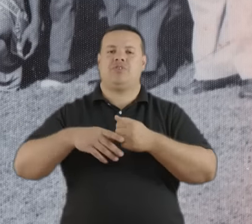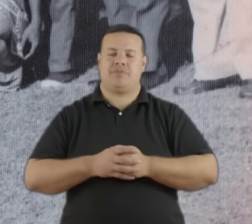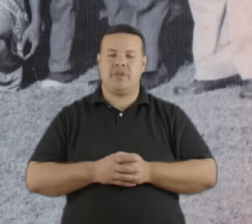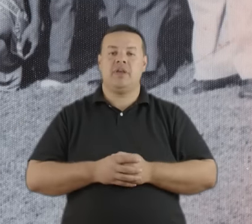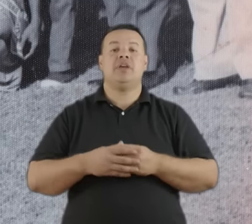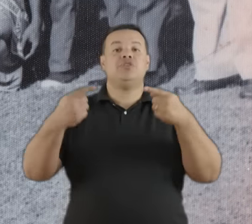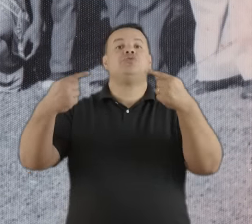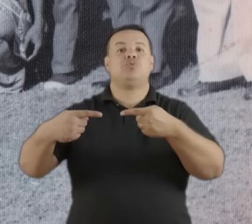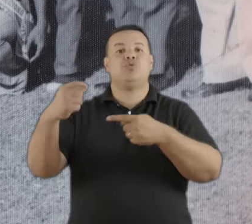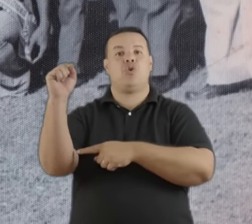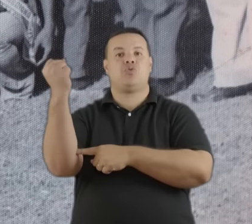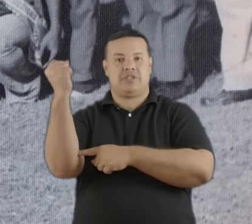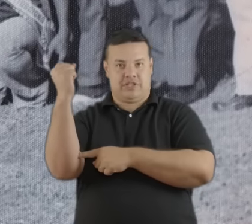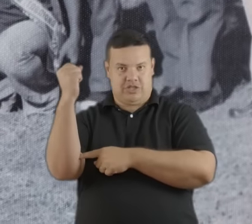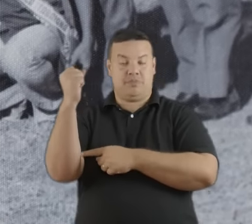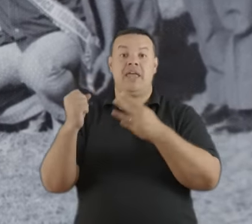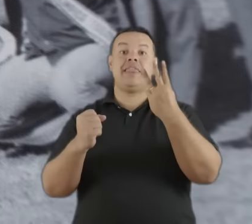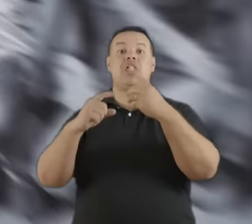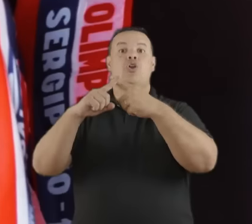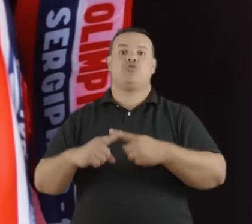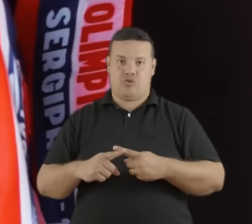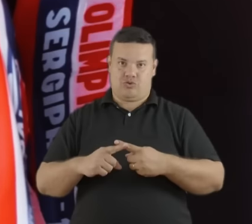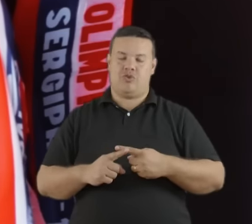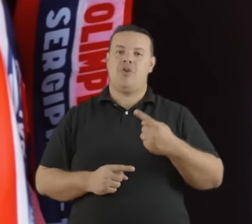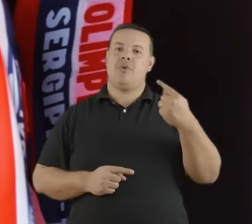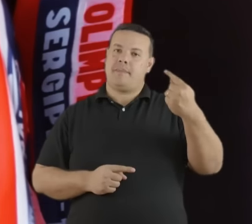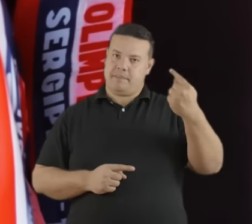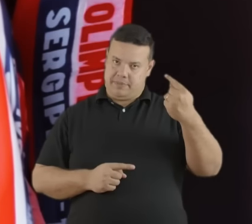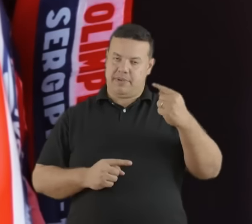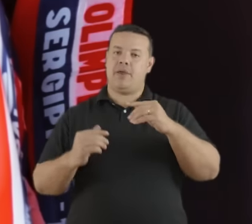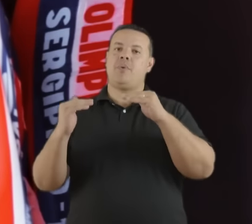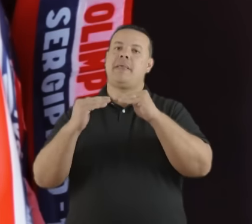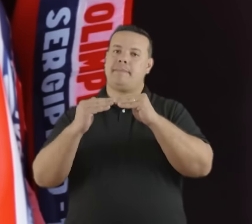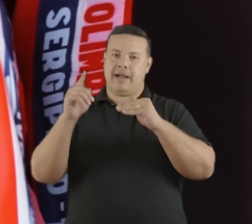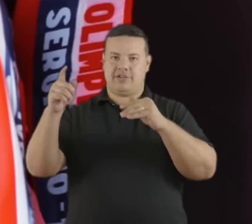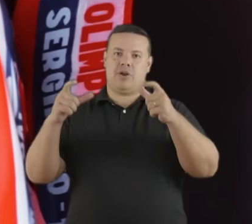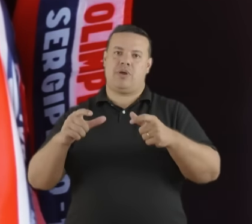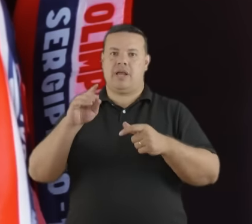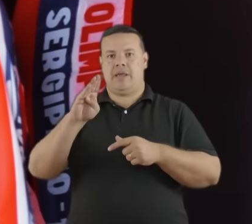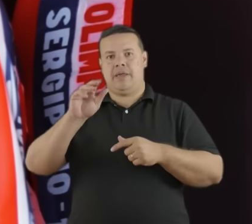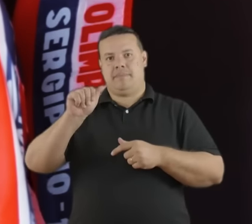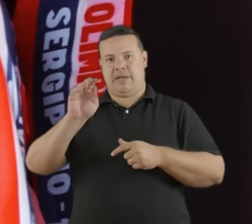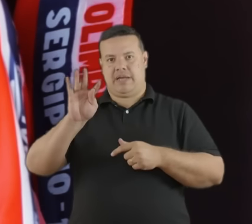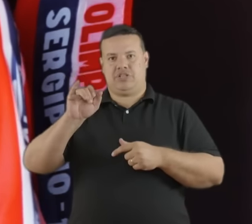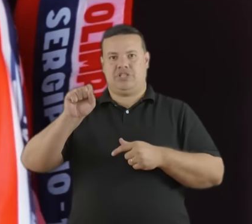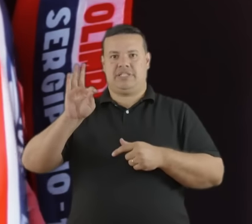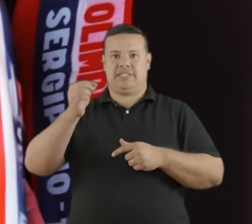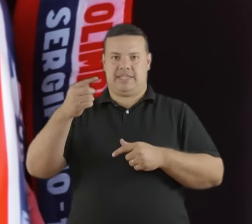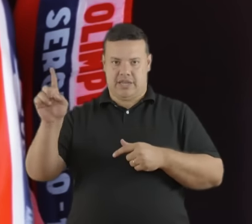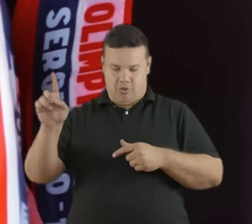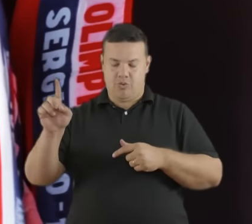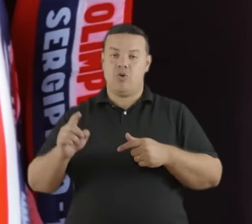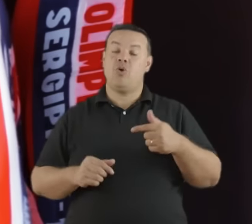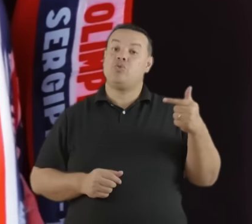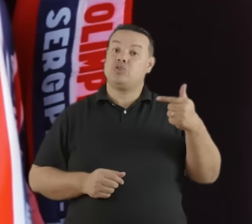título com o Sergipe em uma melhor de três. Primeiro jogo no Batistão. O